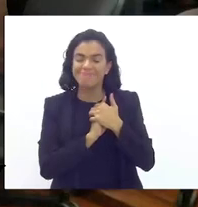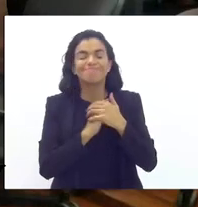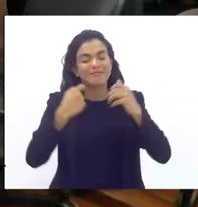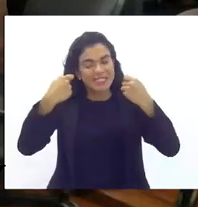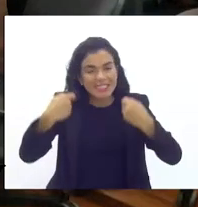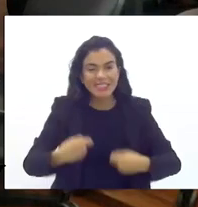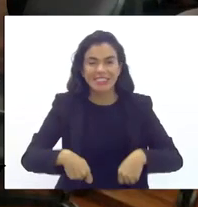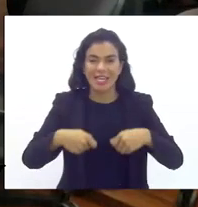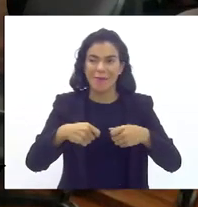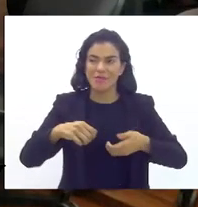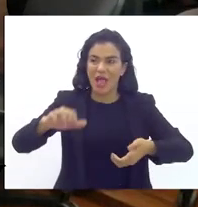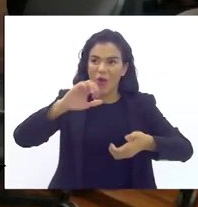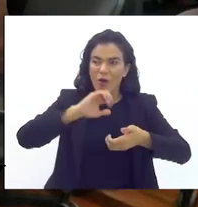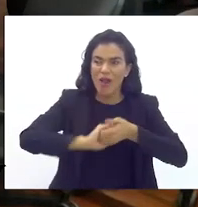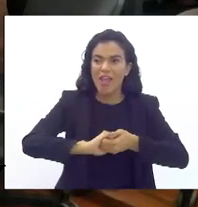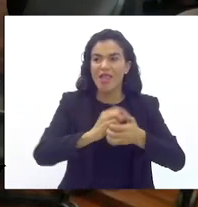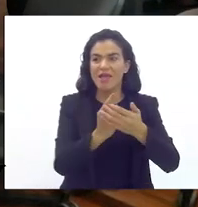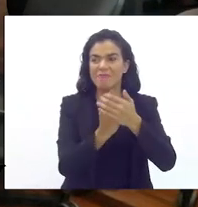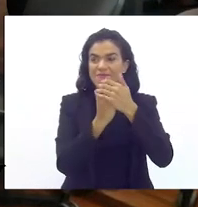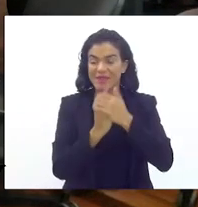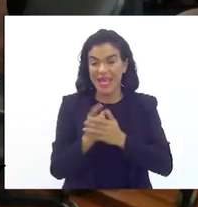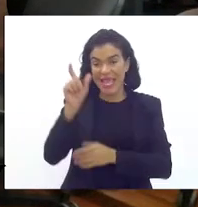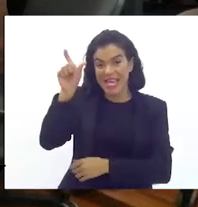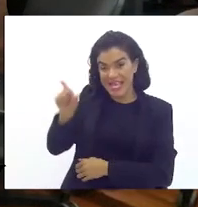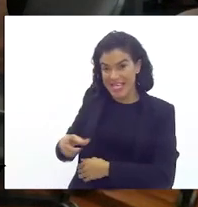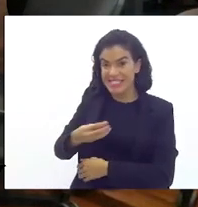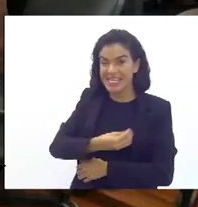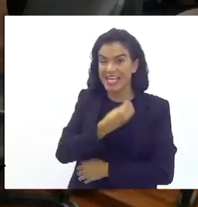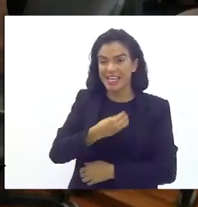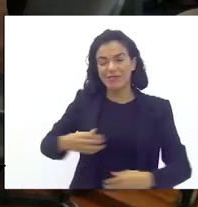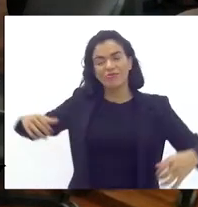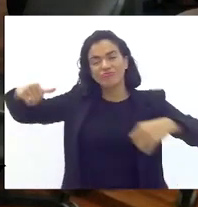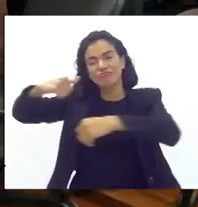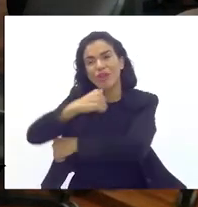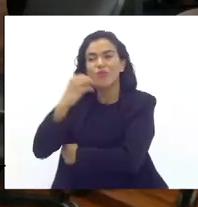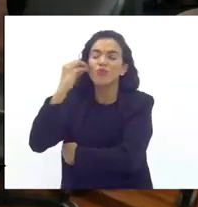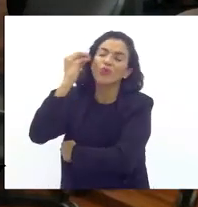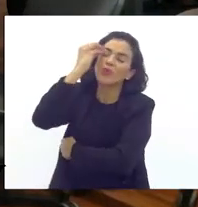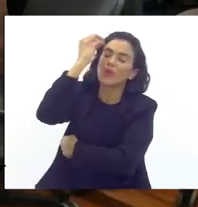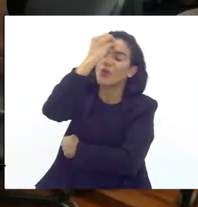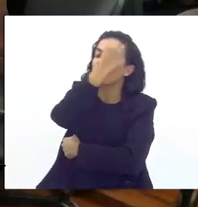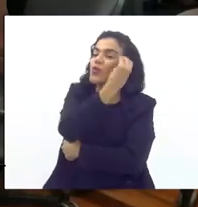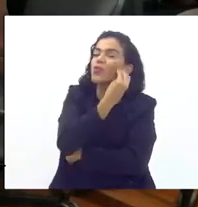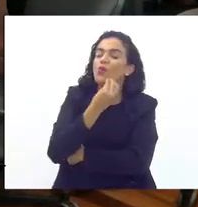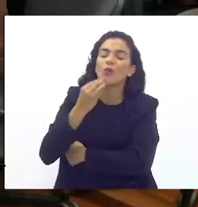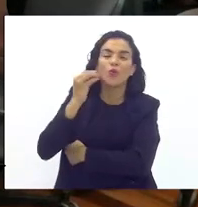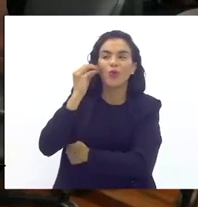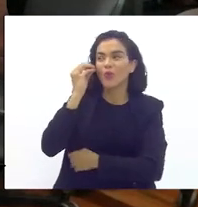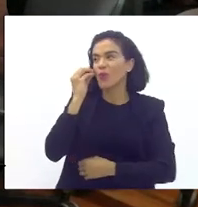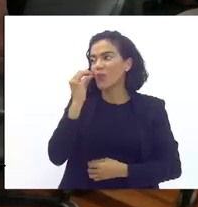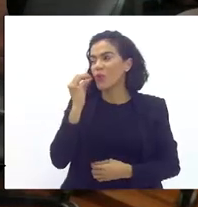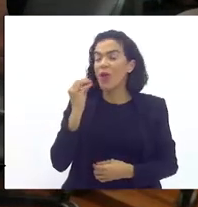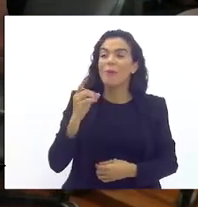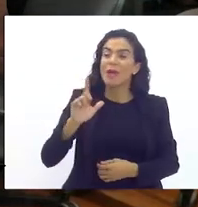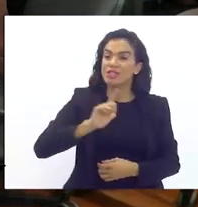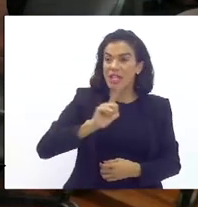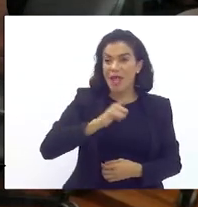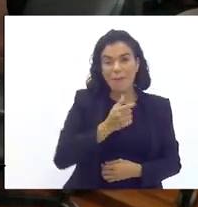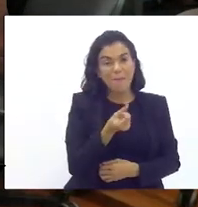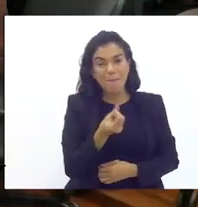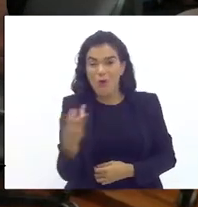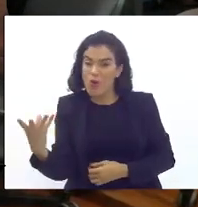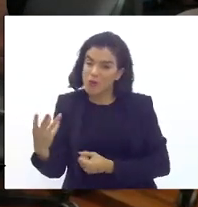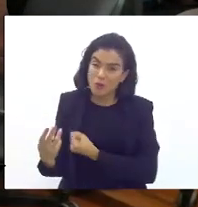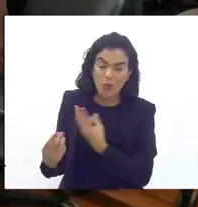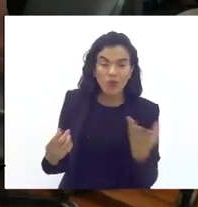esses jovens esse daqui e nós estamos abraçando e beijando mas tem muitos e muitos e